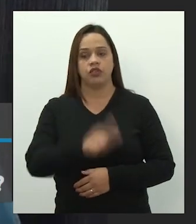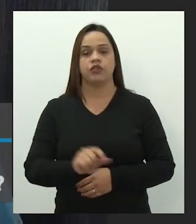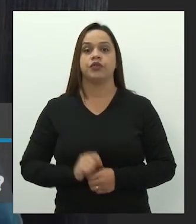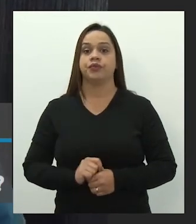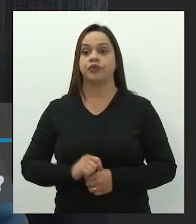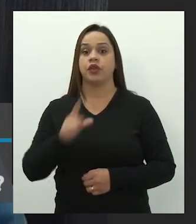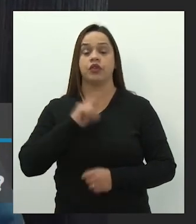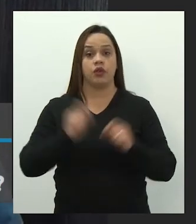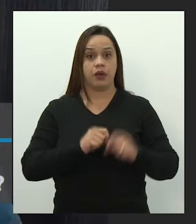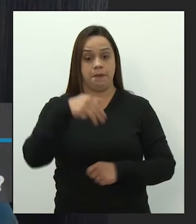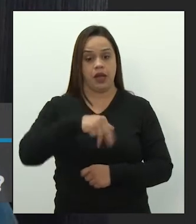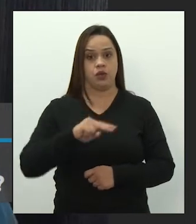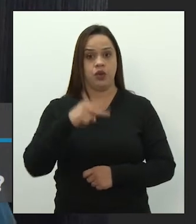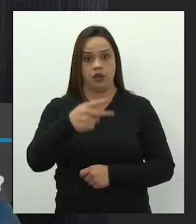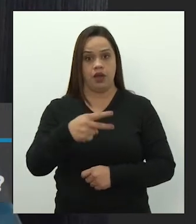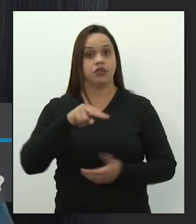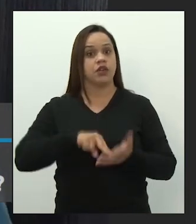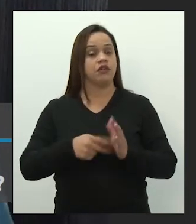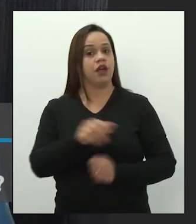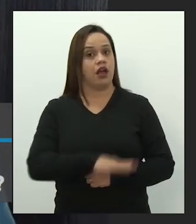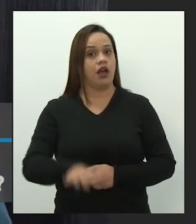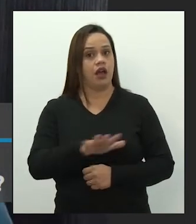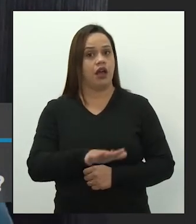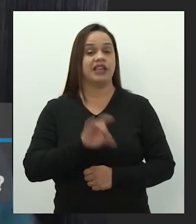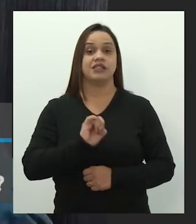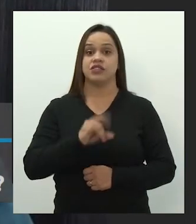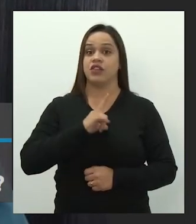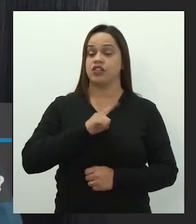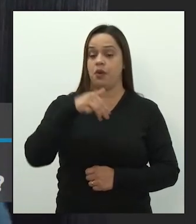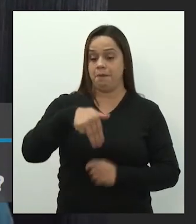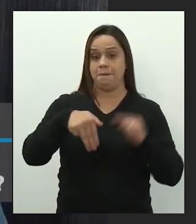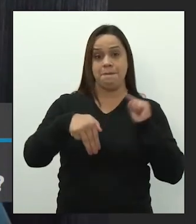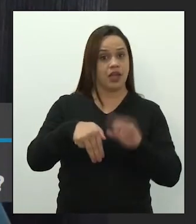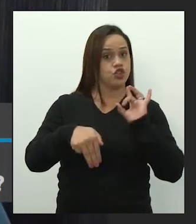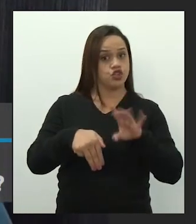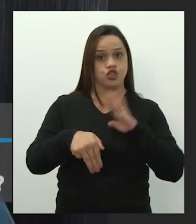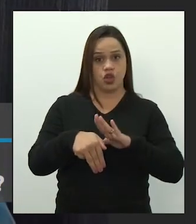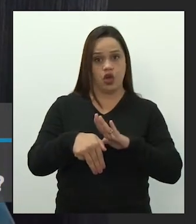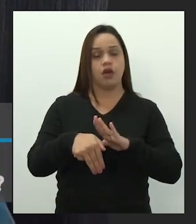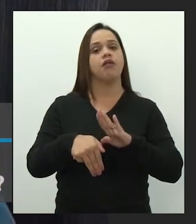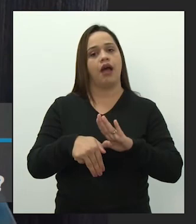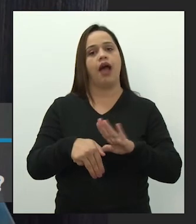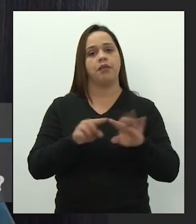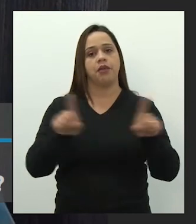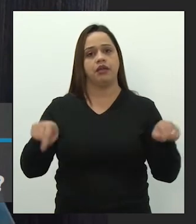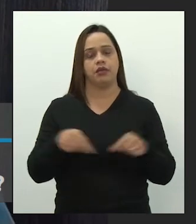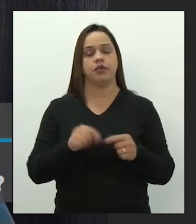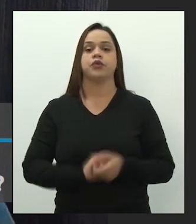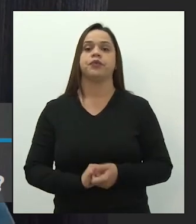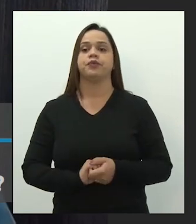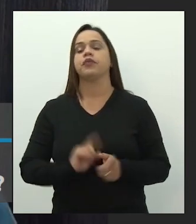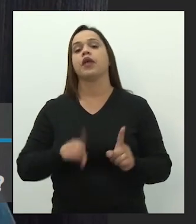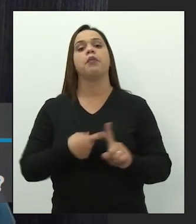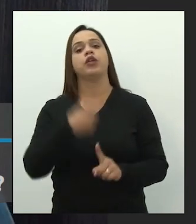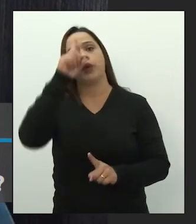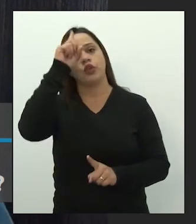tiver metro quadrado, é área. Quando tiver só metro, perímetro. Só para reforçar isso para vocês, pessoal. E aí, uma outra dúvida também